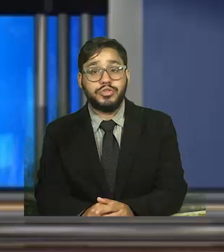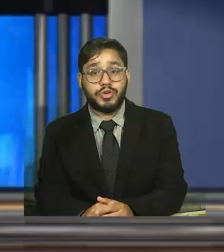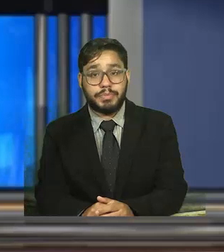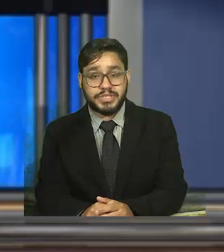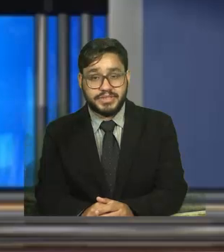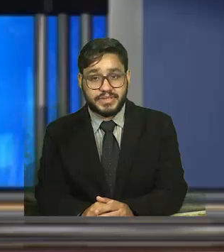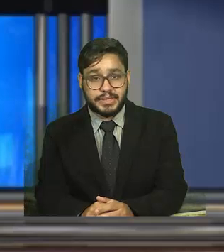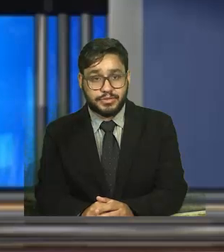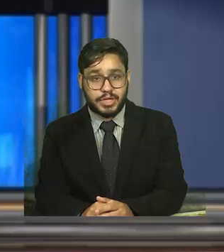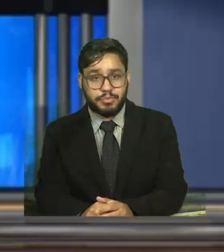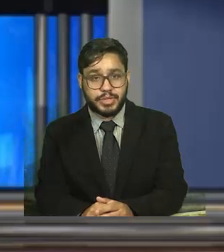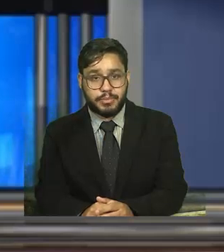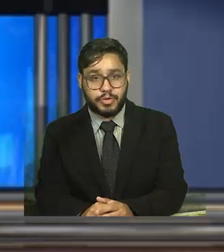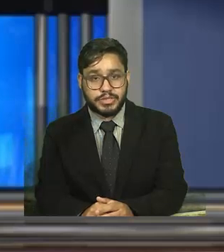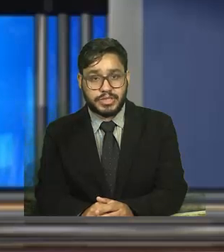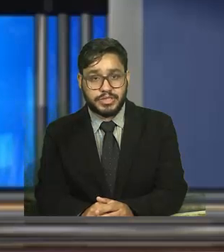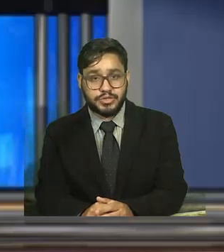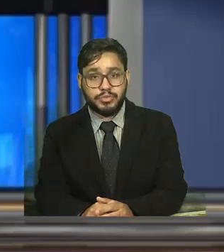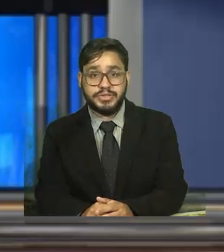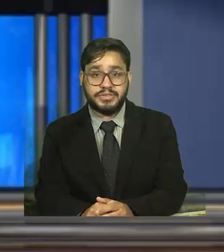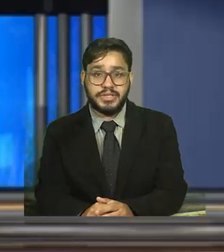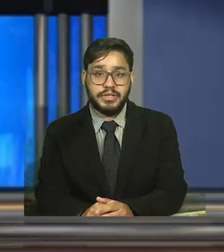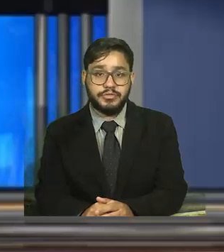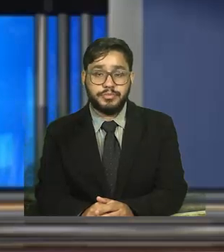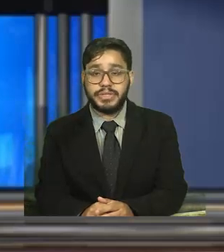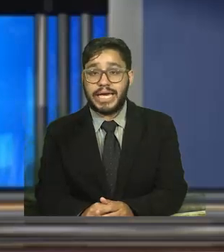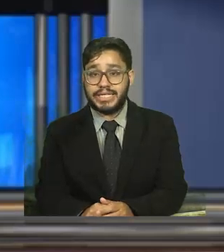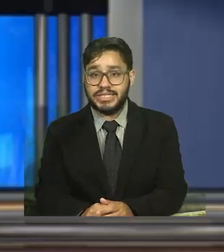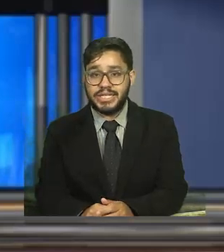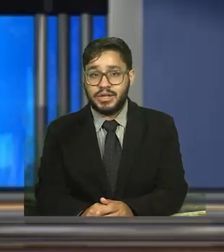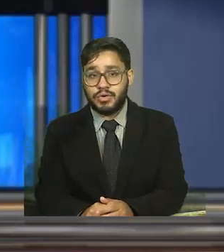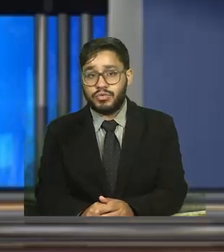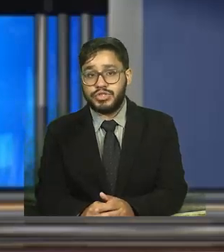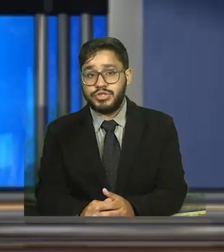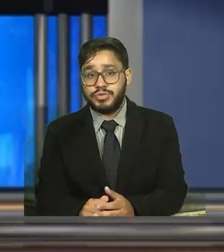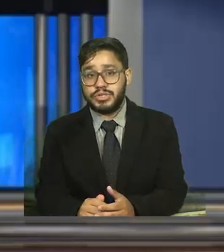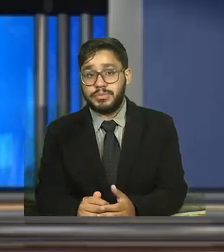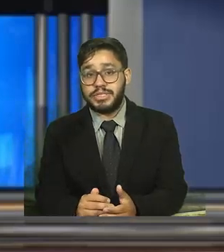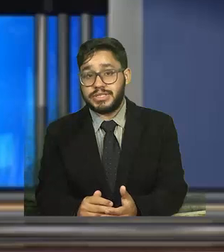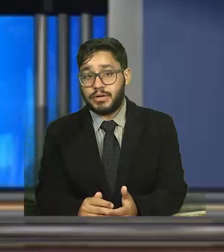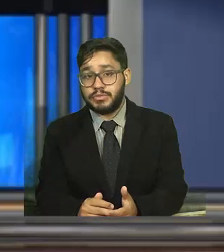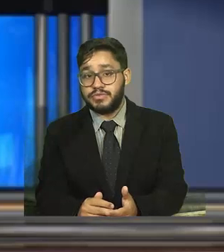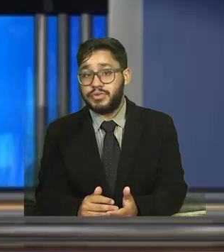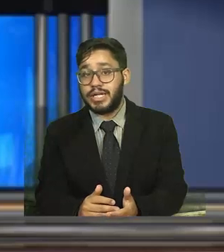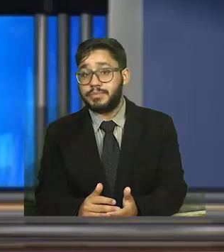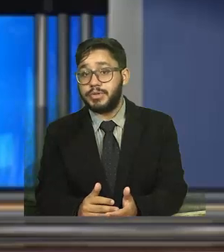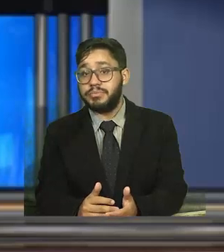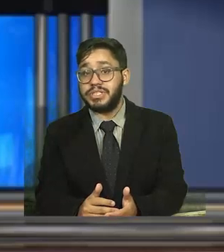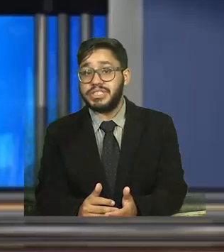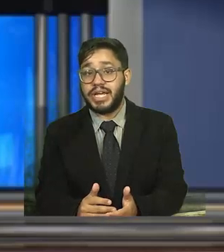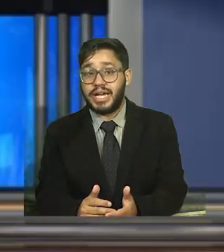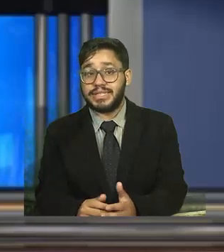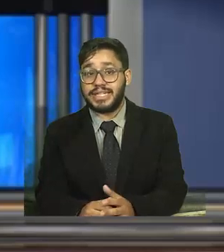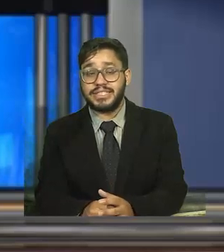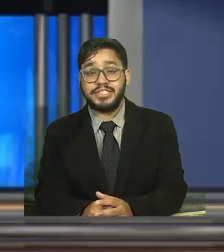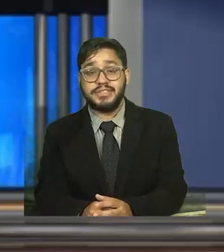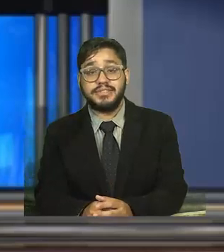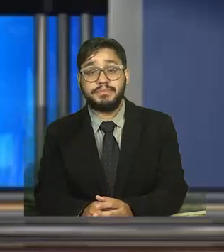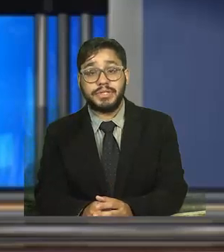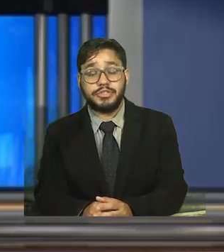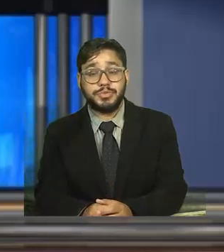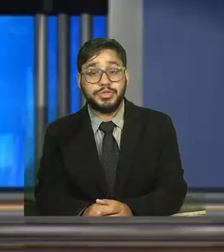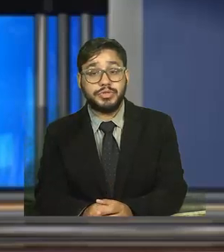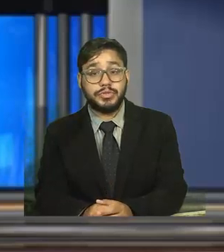De acordo com a Pesquisa Nacional por Amostra de Domicílios, o PNAD, contínua trimestral divulgada pelo IBGE, a taxa